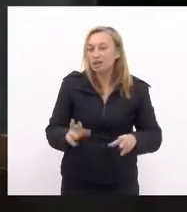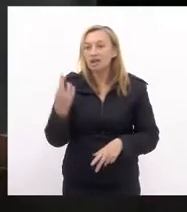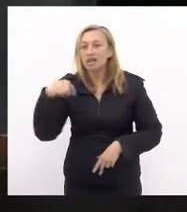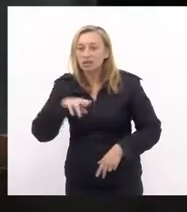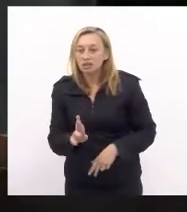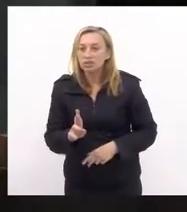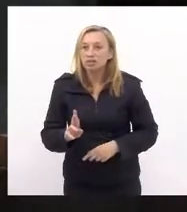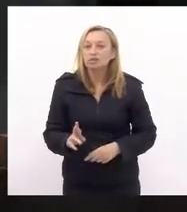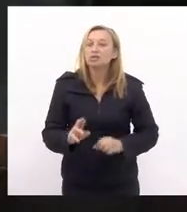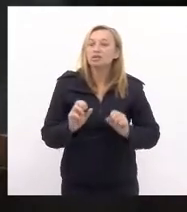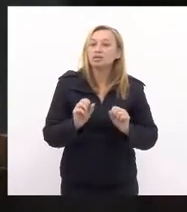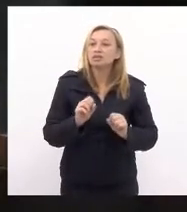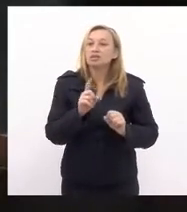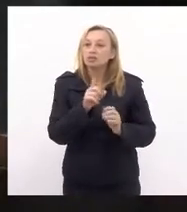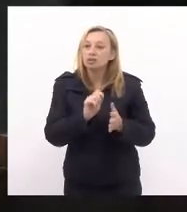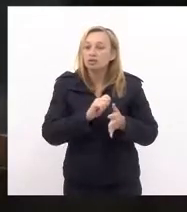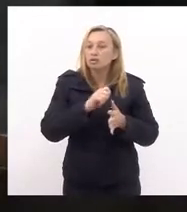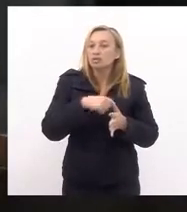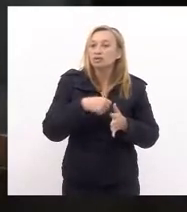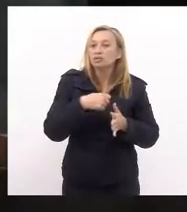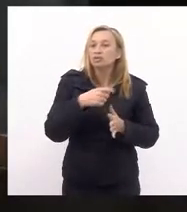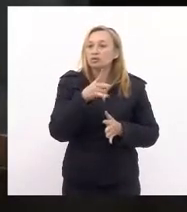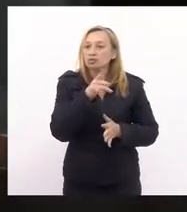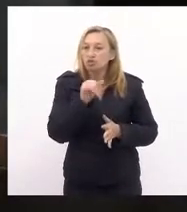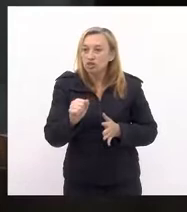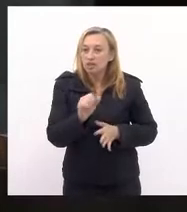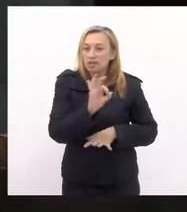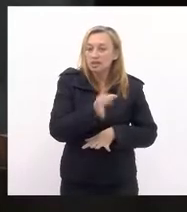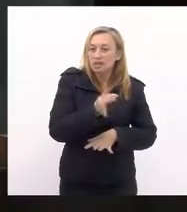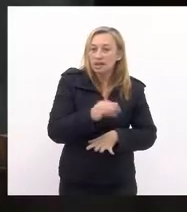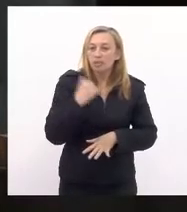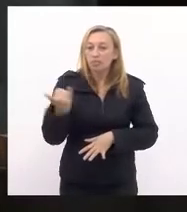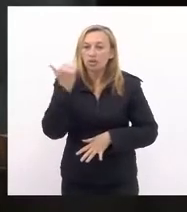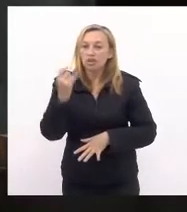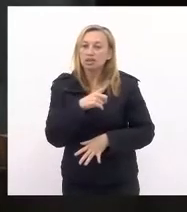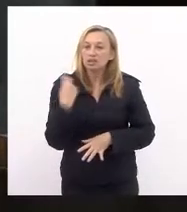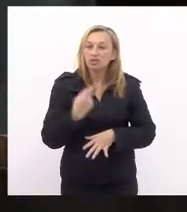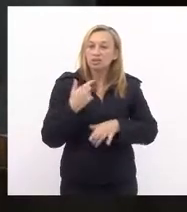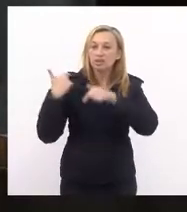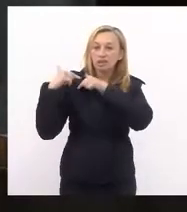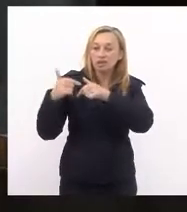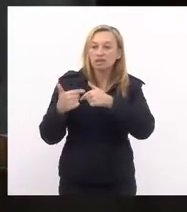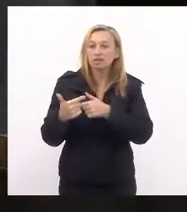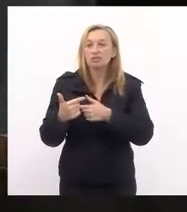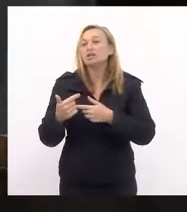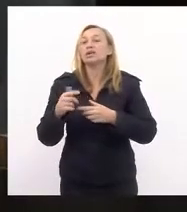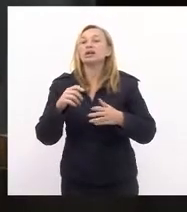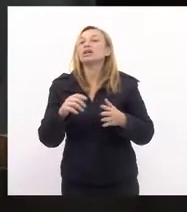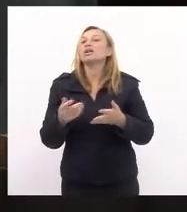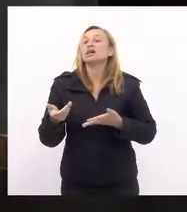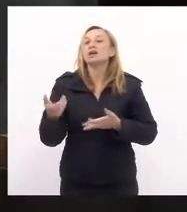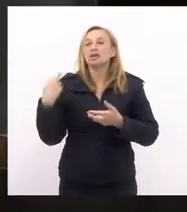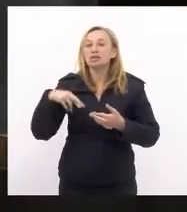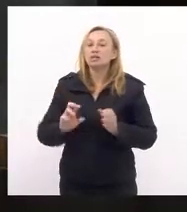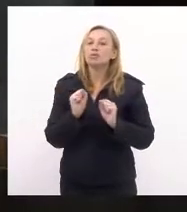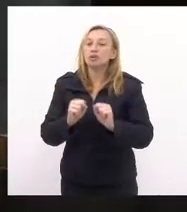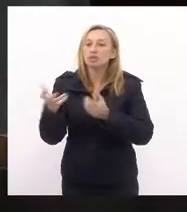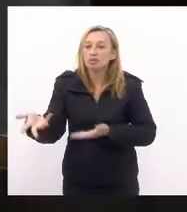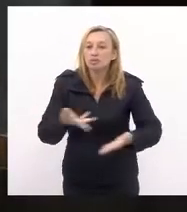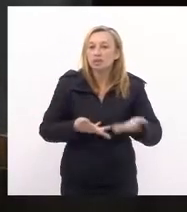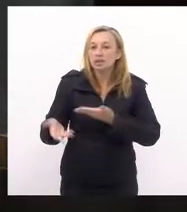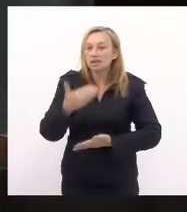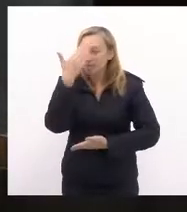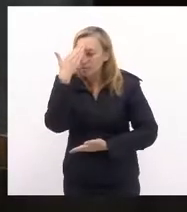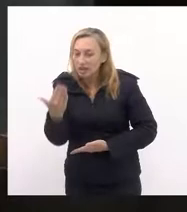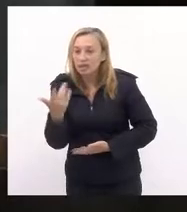Religiosa, com as datas sagradas de nossas tradições religiosas, para que a gente possa compartilhar. Então, eu agradeço mais uma